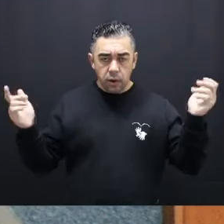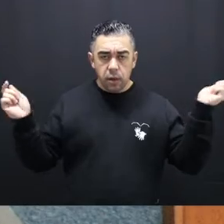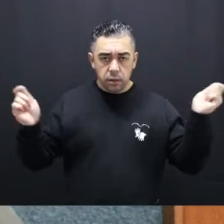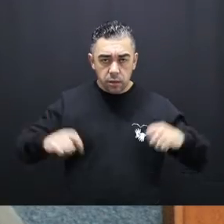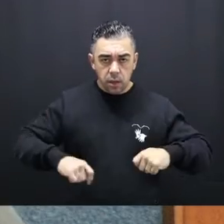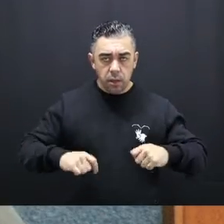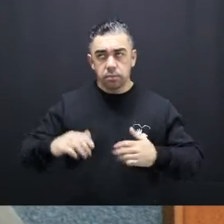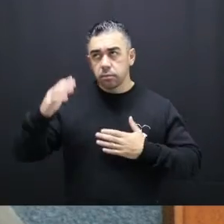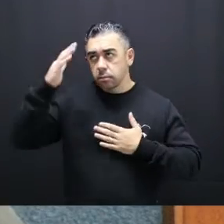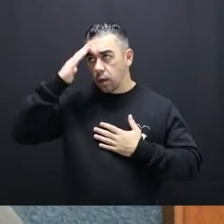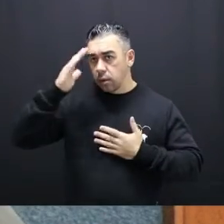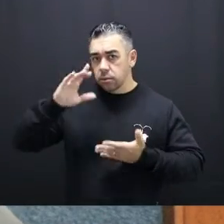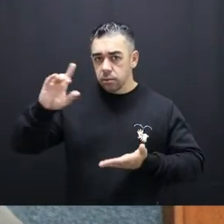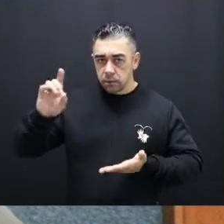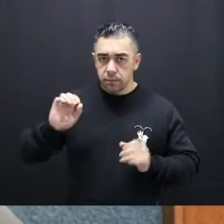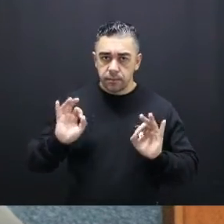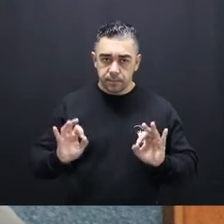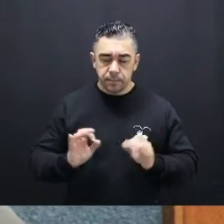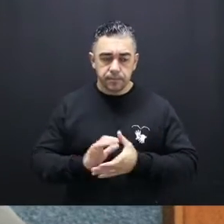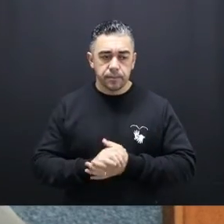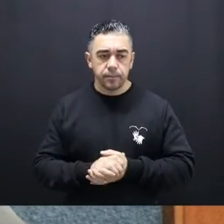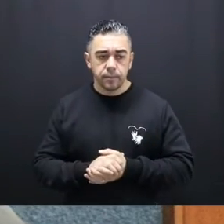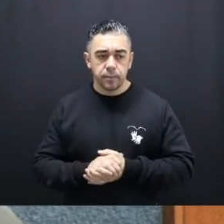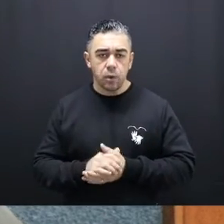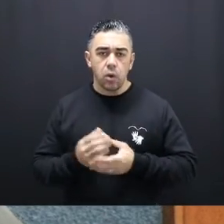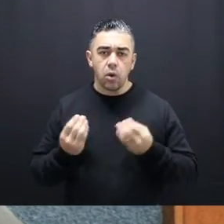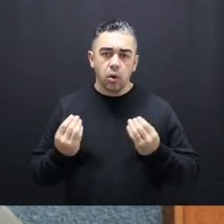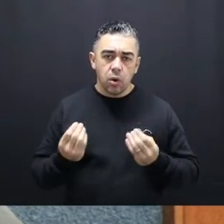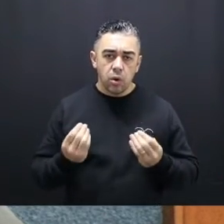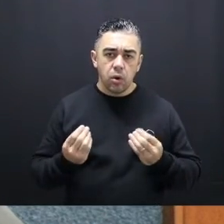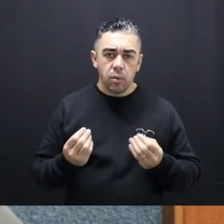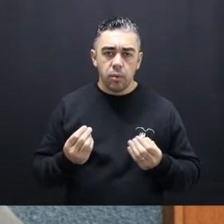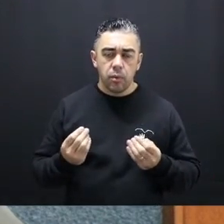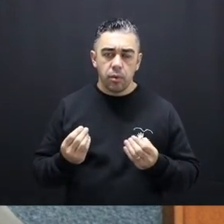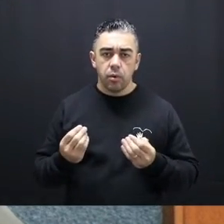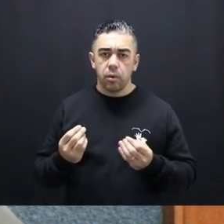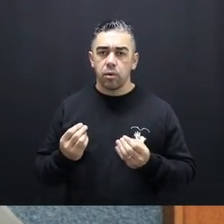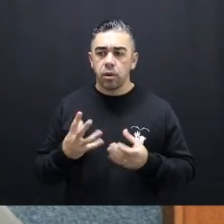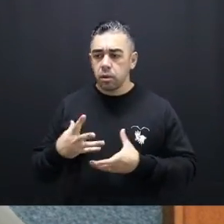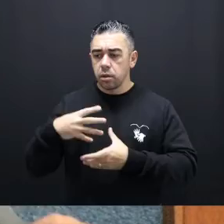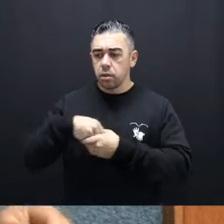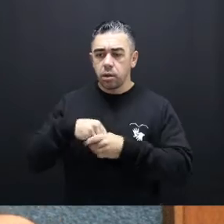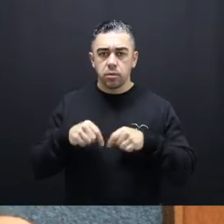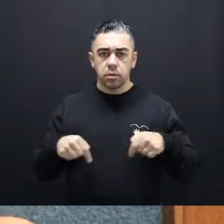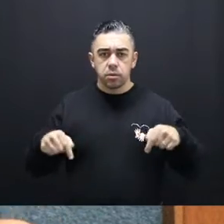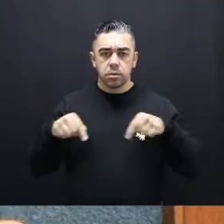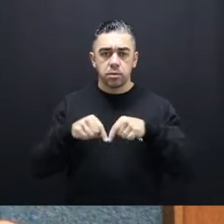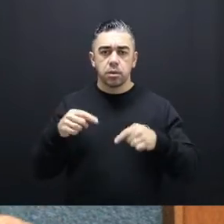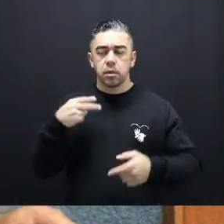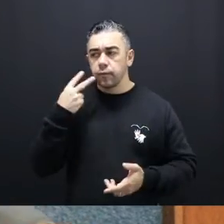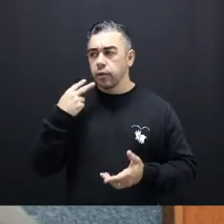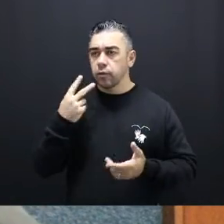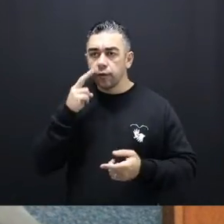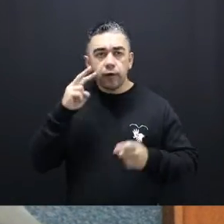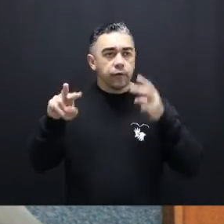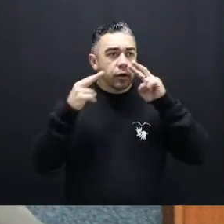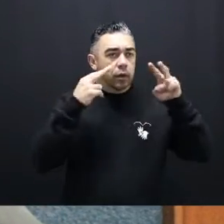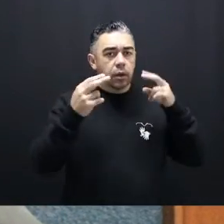Deus e como é que o vereador vai fiscalizar ficando do gabinete eu me livre